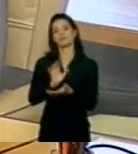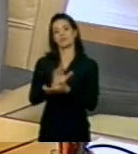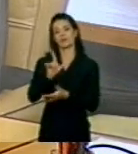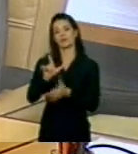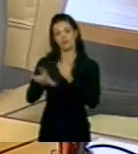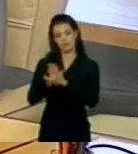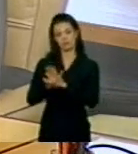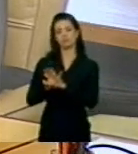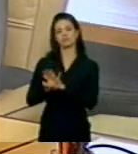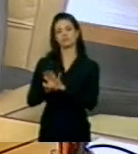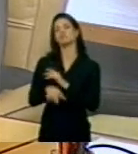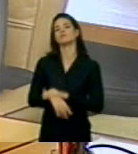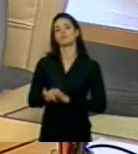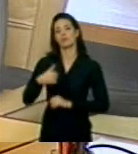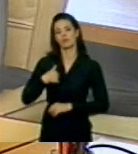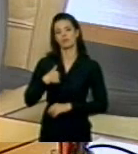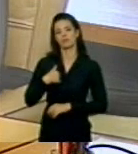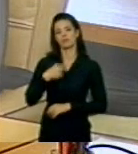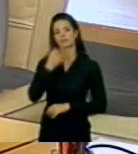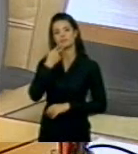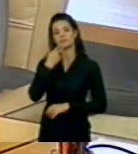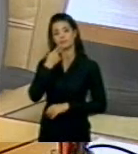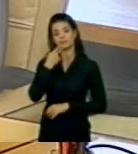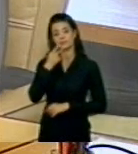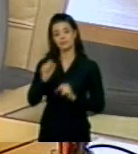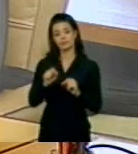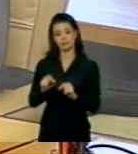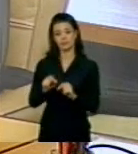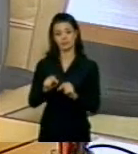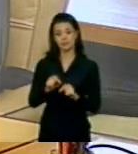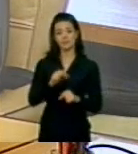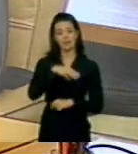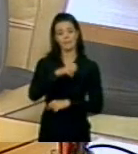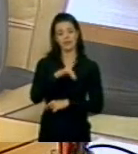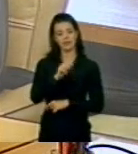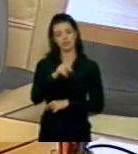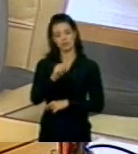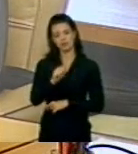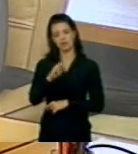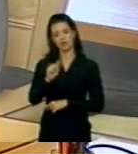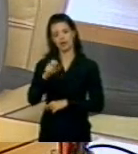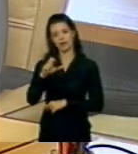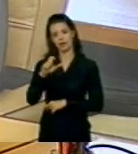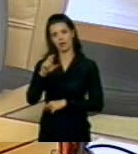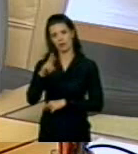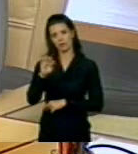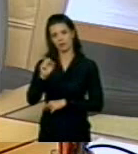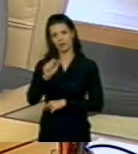Portanto, sustento, então, que a aplicação das medidas cautelares deve harmonizar-se com as